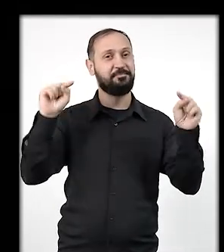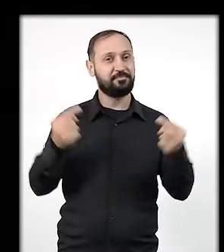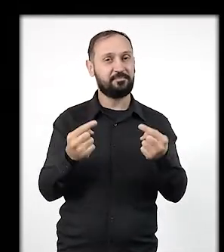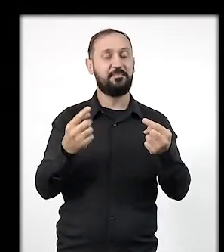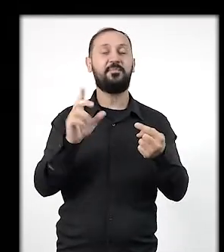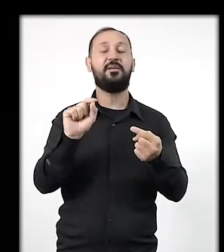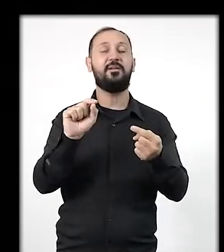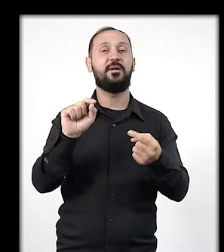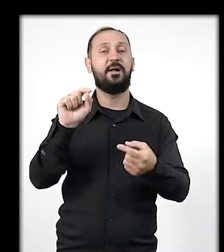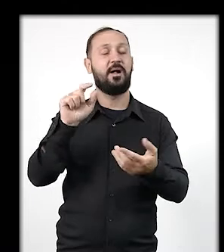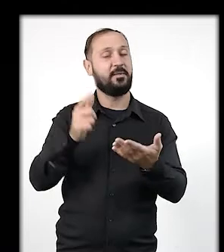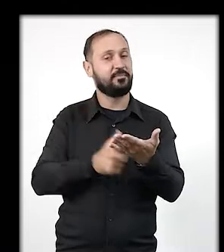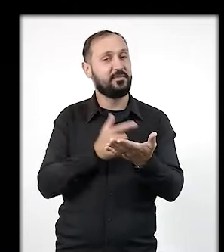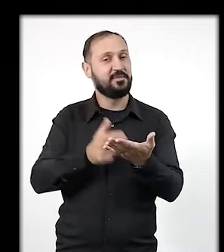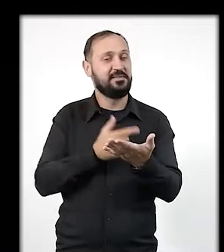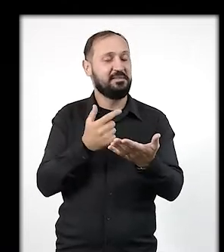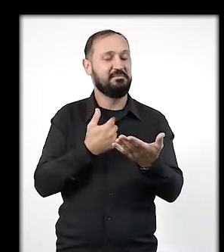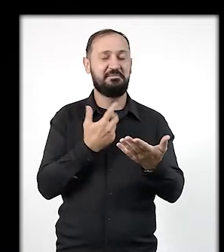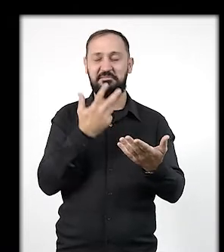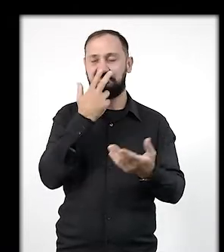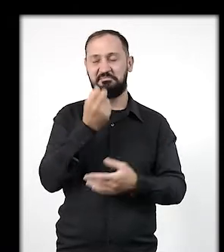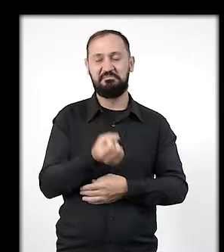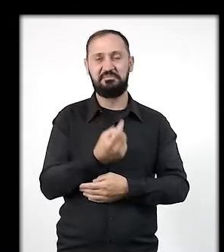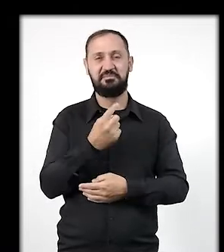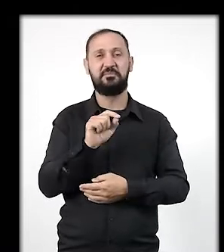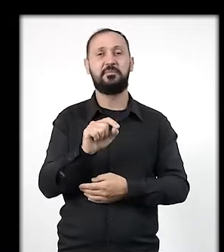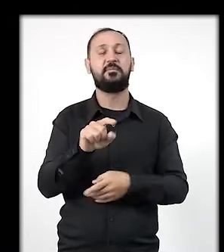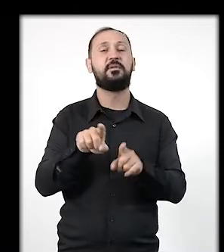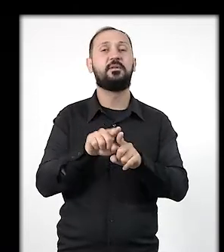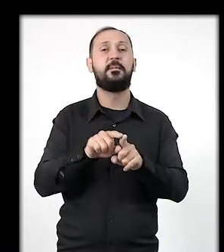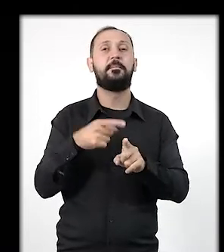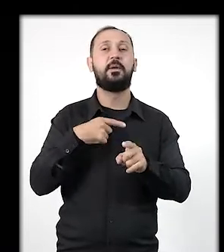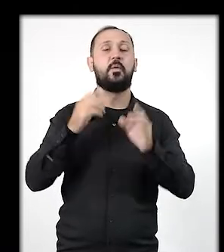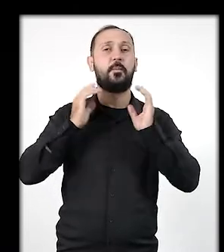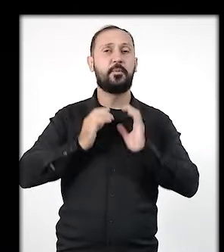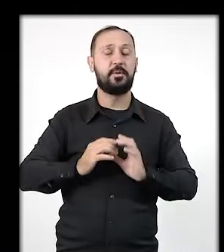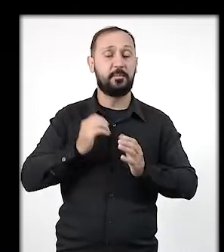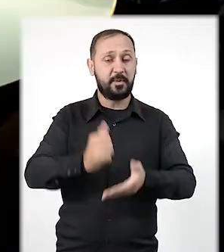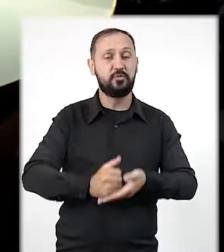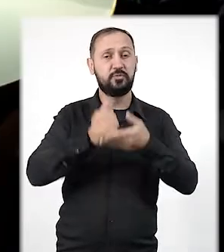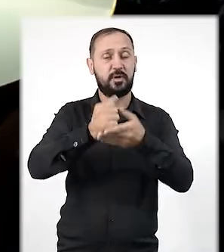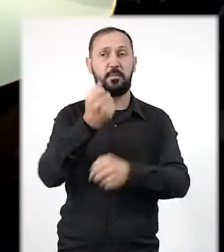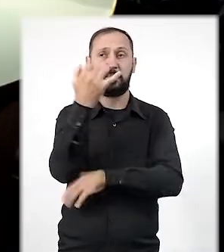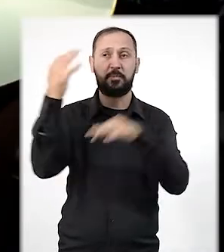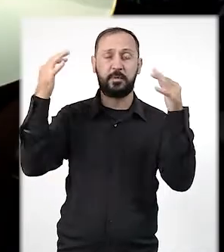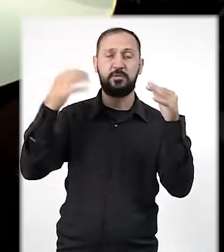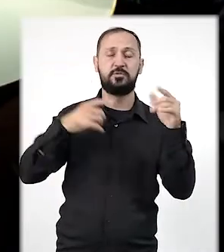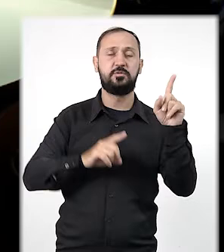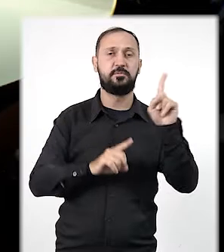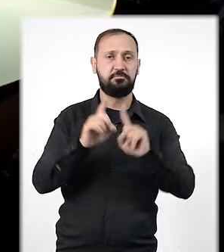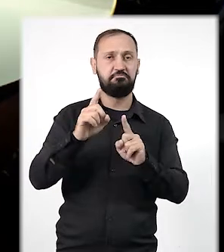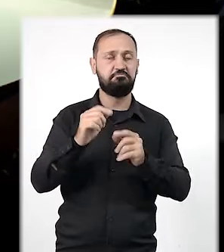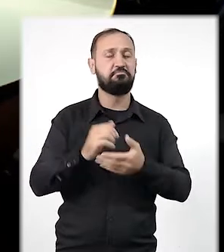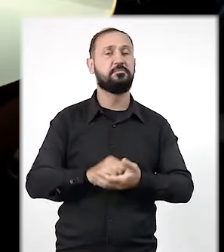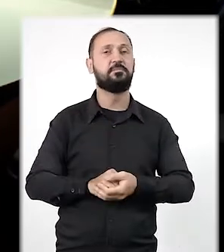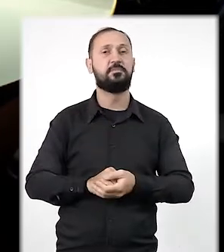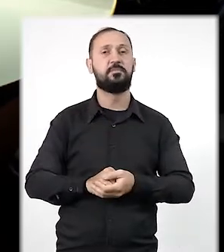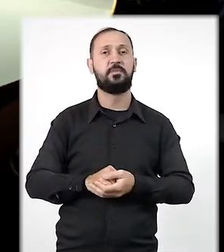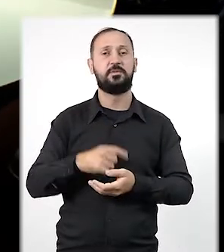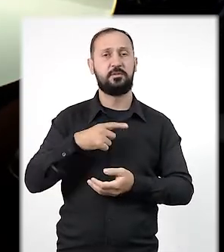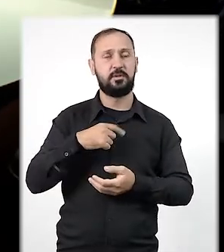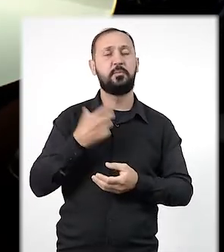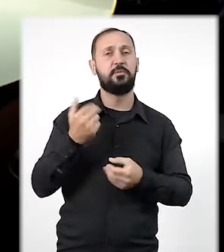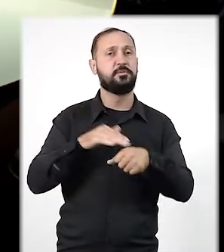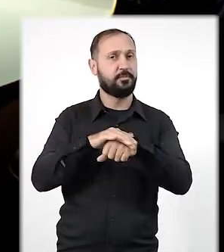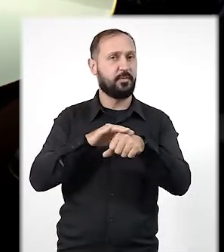contraria boa parte da literatura, e também com comportamento pró-meio ambiente elevado. Ok. Bom,